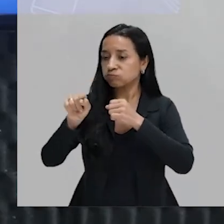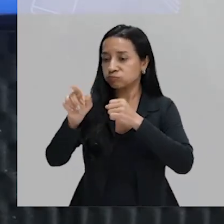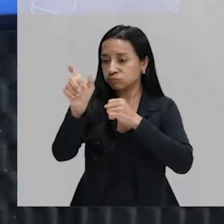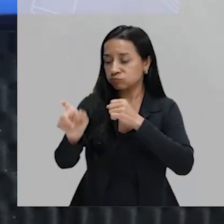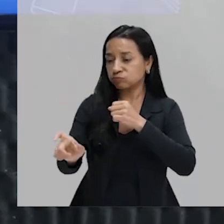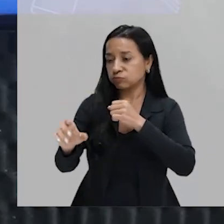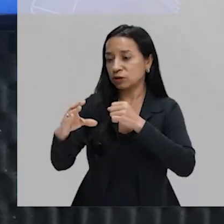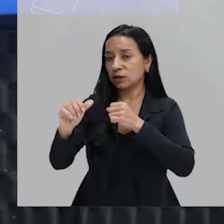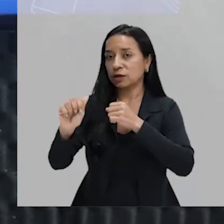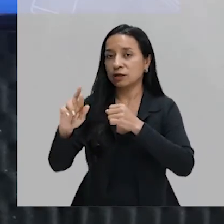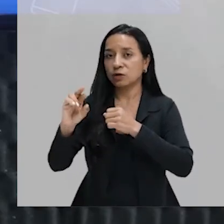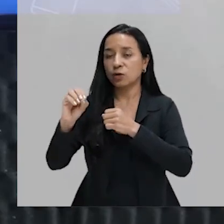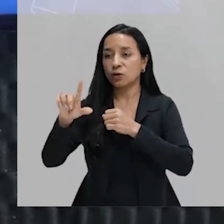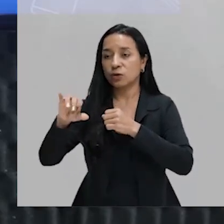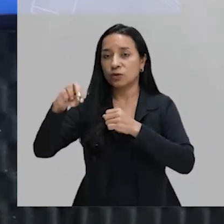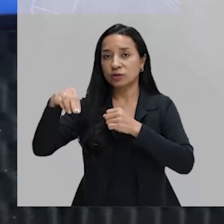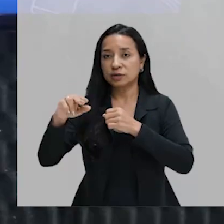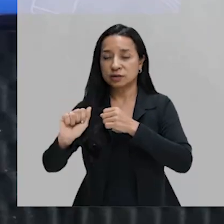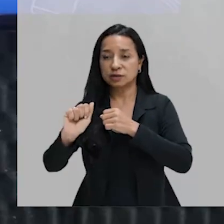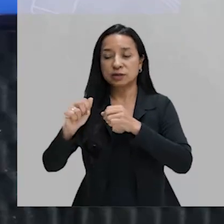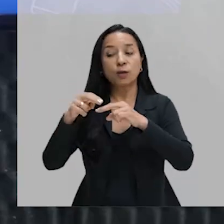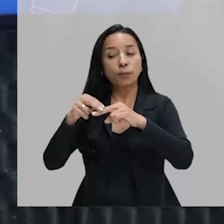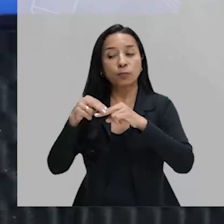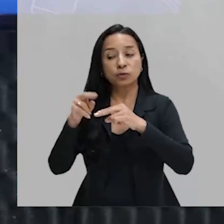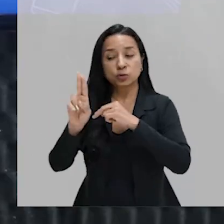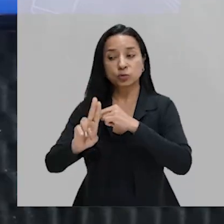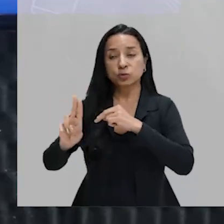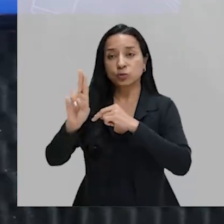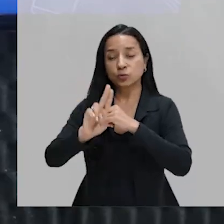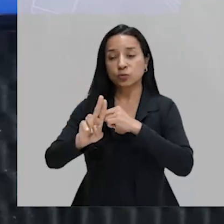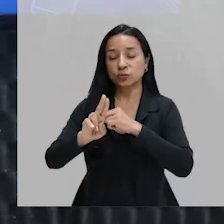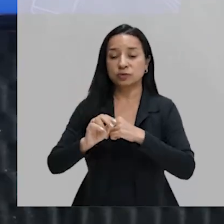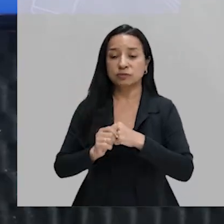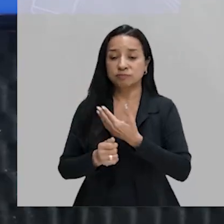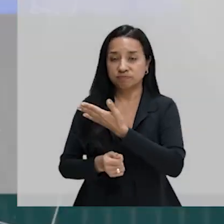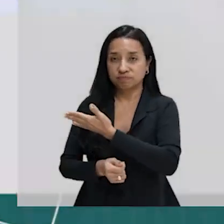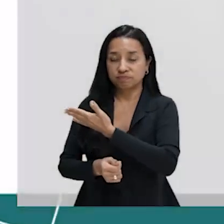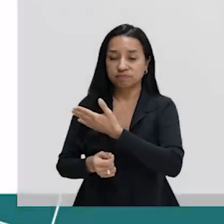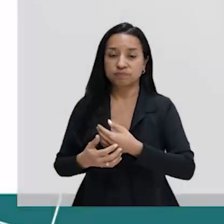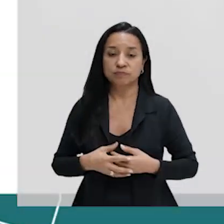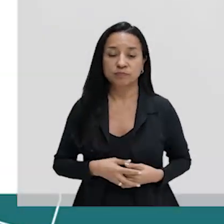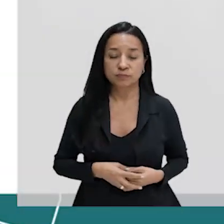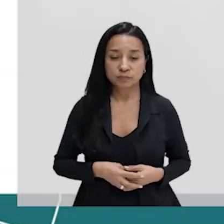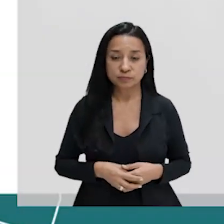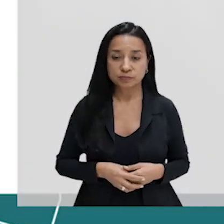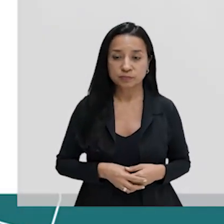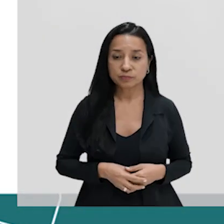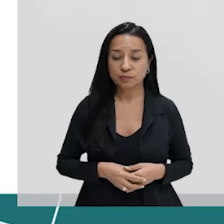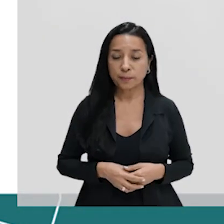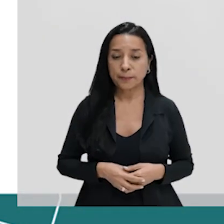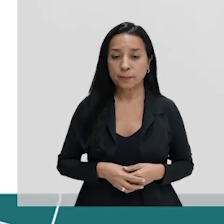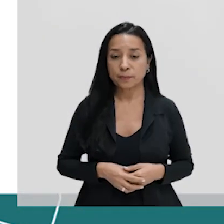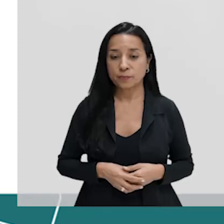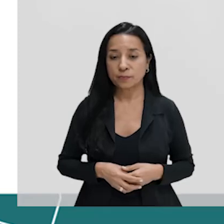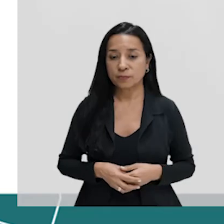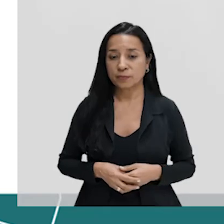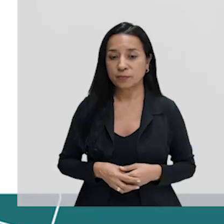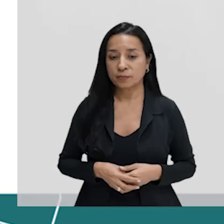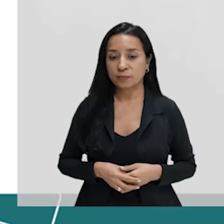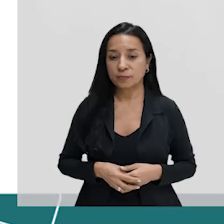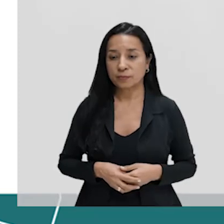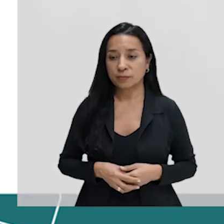pessoa que fala. Por isso, utiliza este ou esta e as suas variações. Quando o elemento está com quem